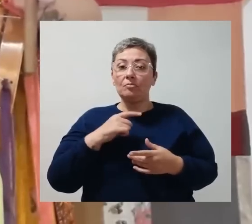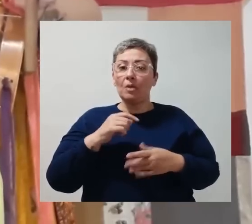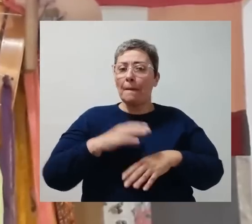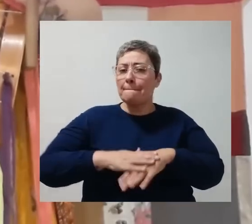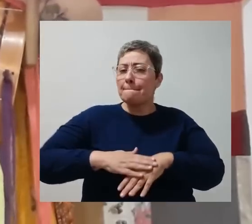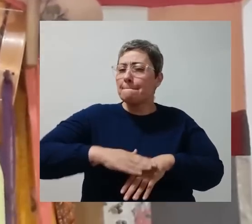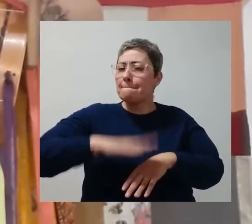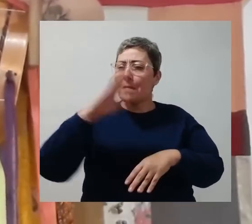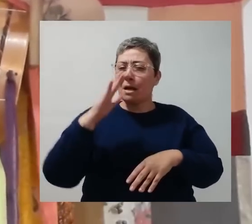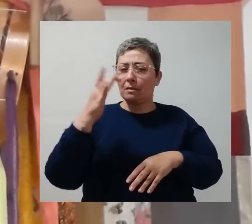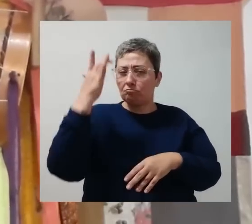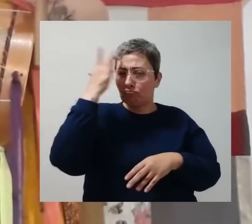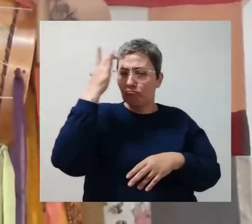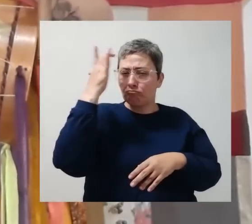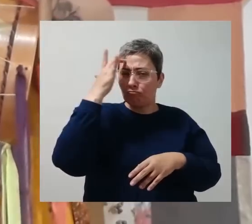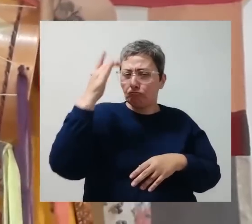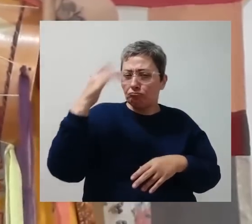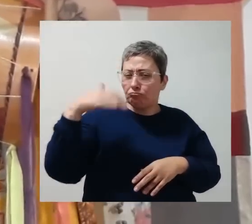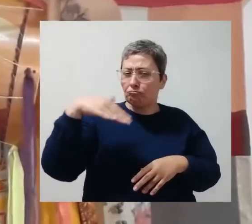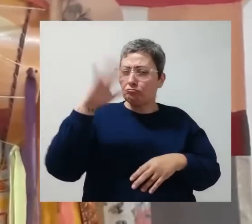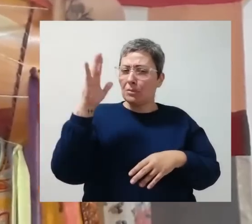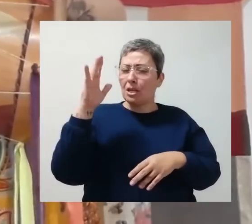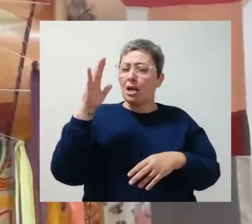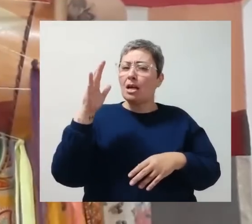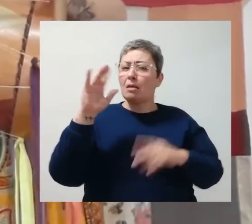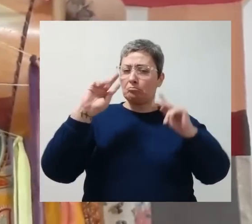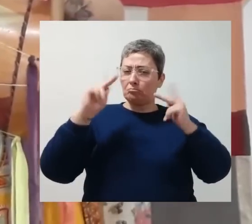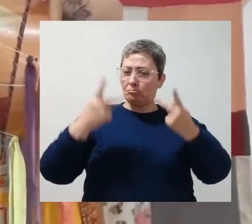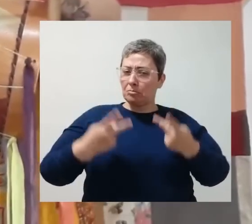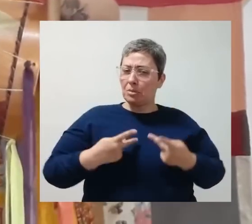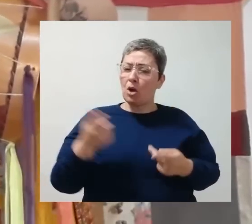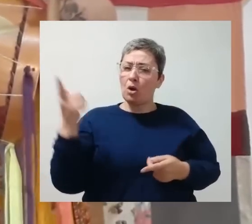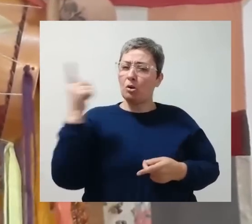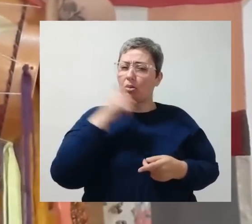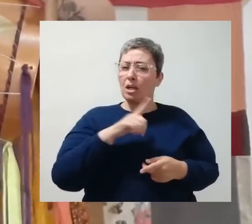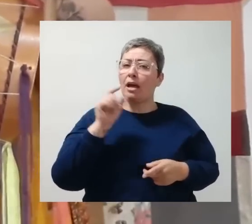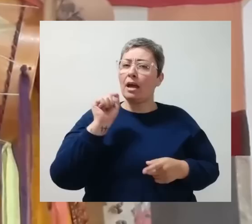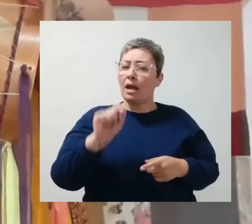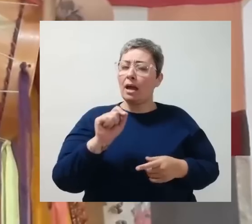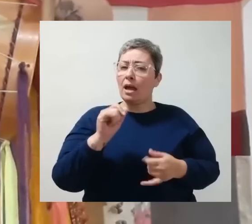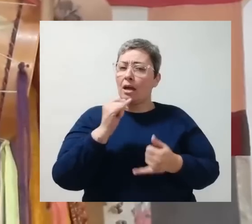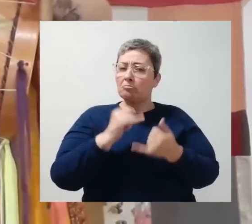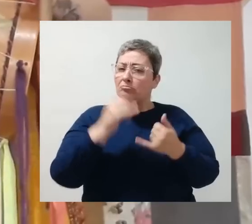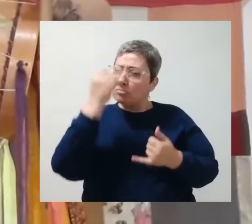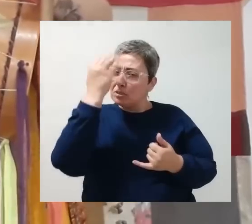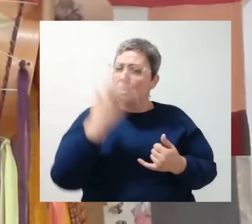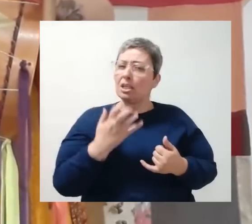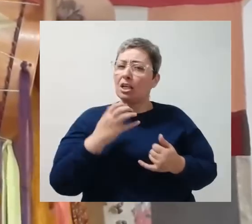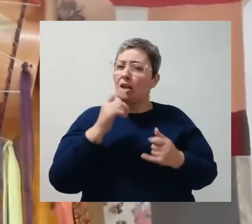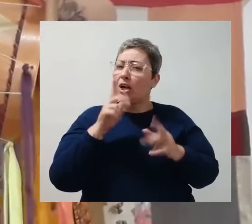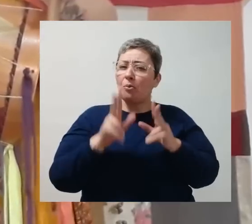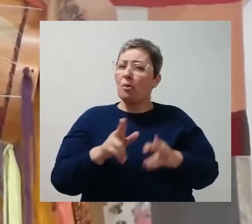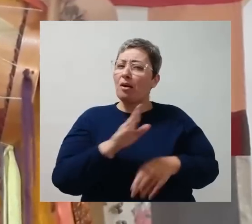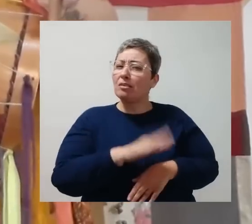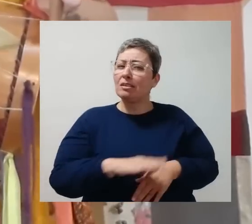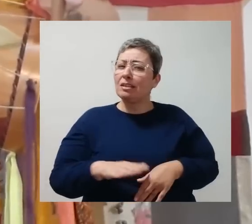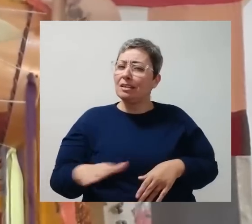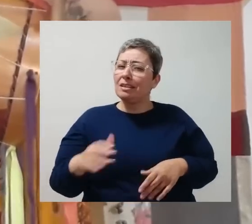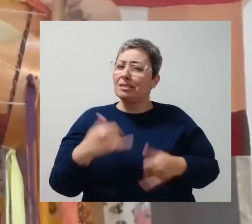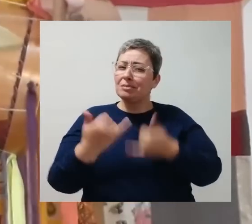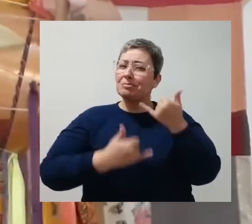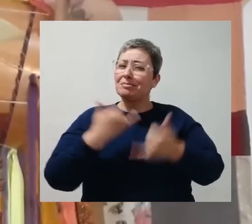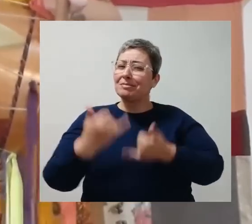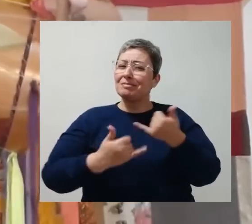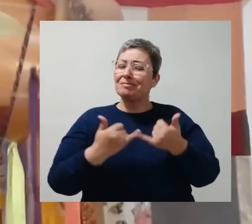O máximo de maturidade que um ser humano pode atingir é quando ele tem a seriedade que tem as